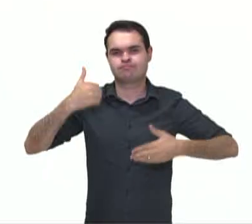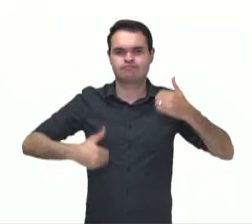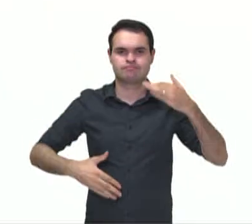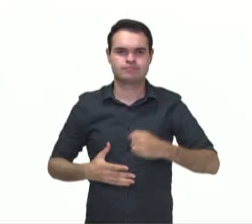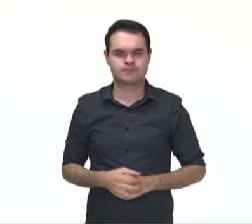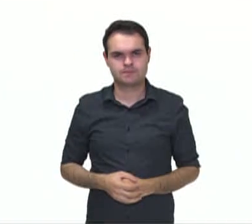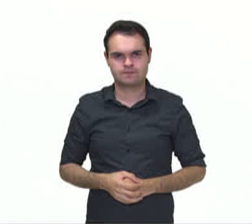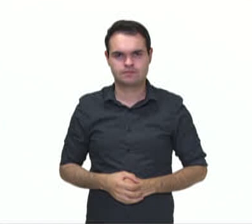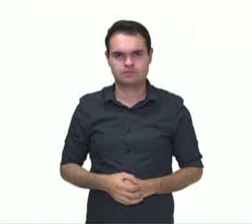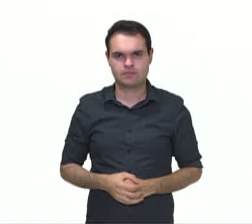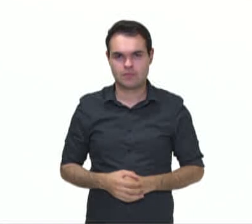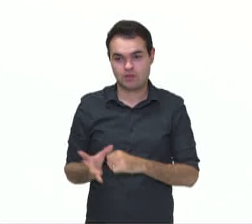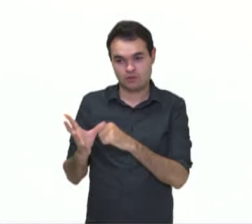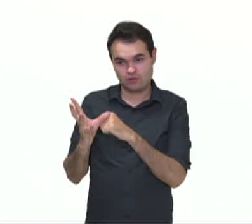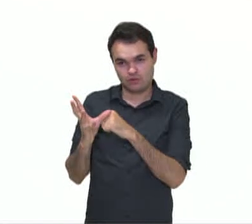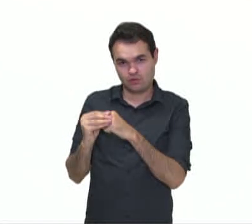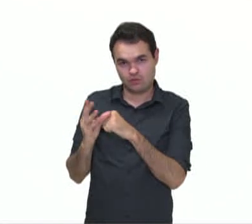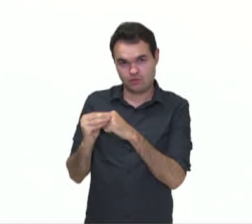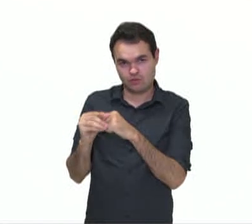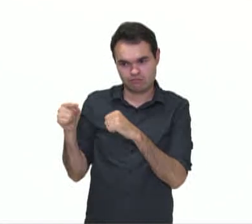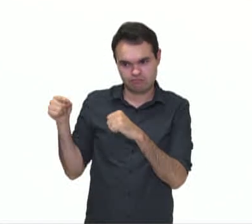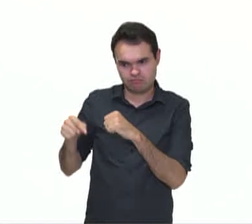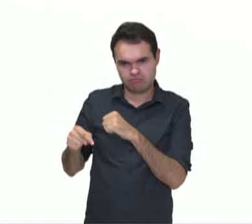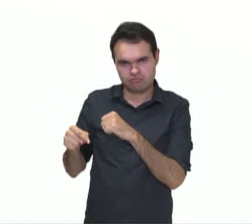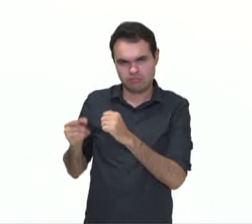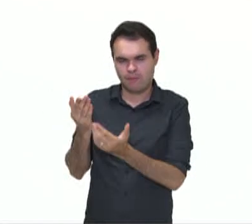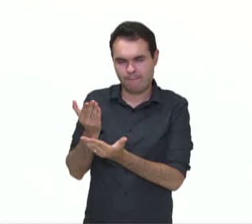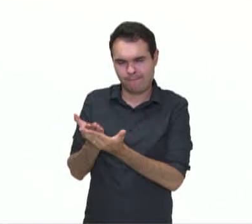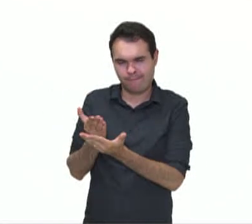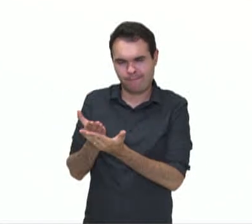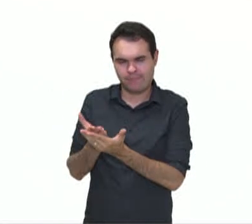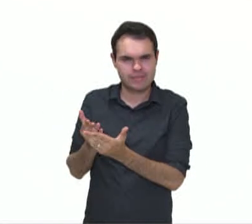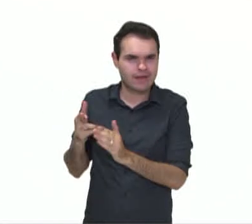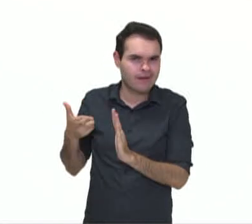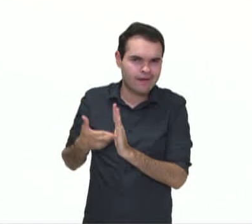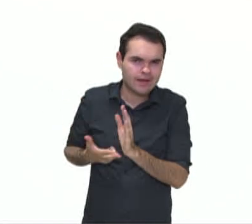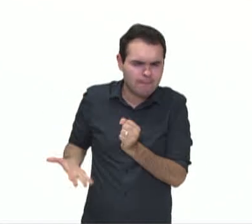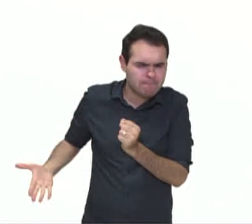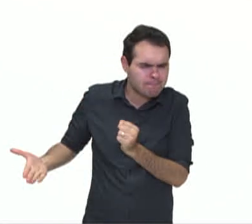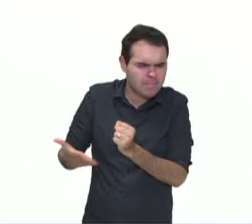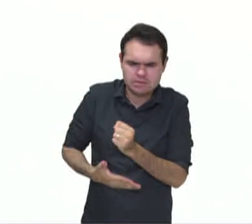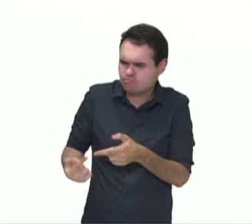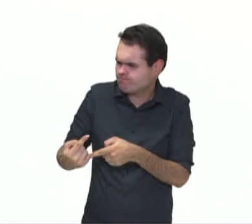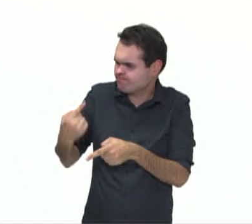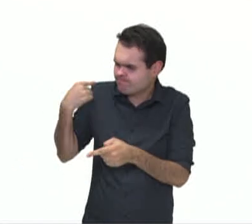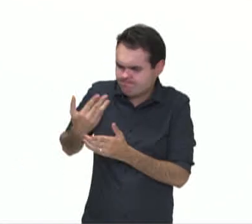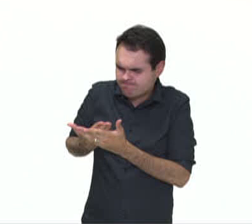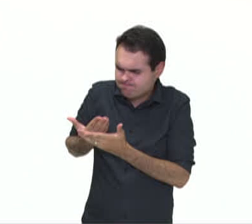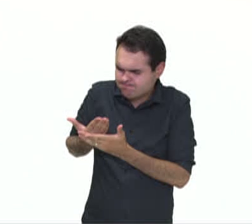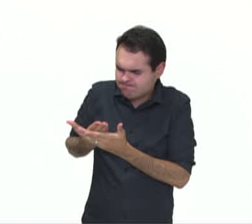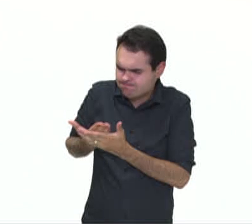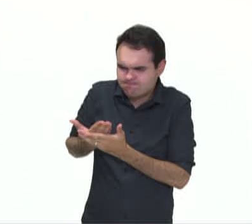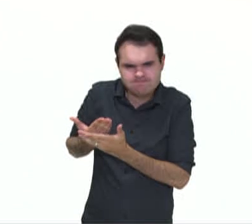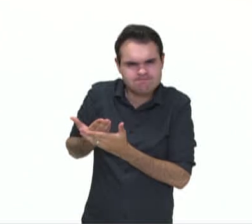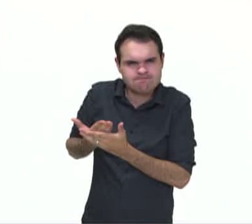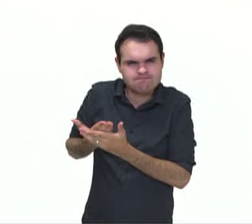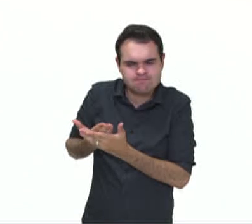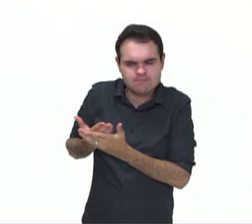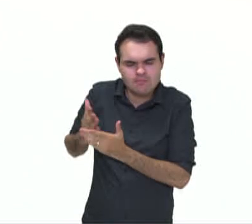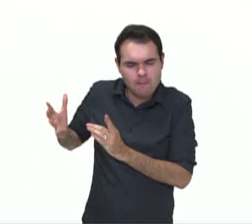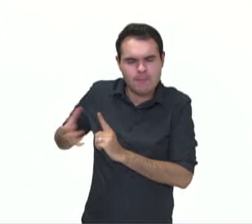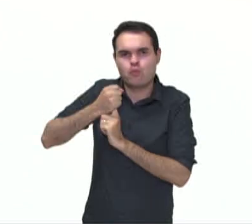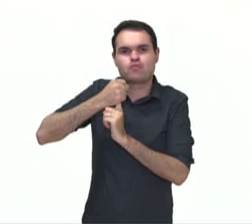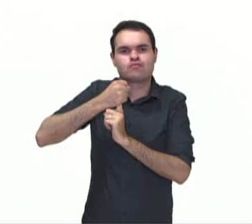Adquira conhecimento, regra básica, estude, estude e estude. Ter domínio sobre um tema,